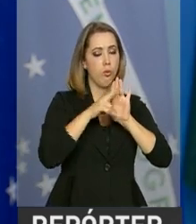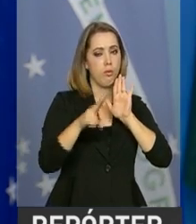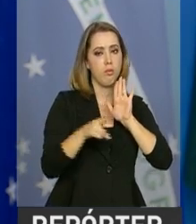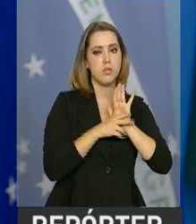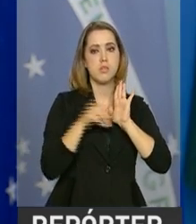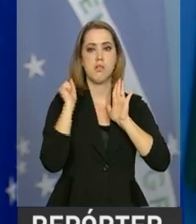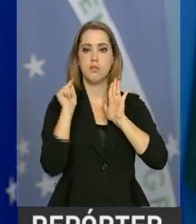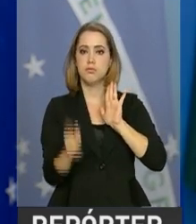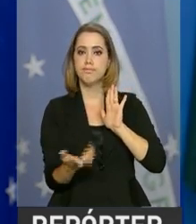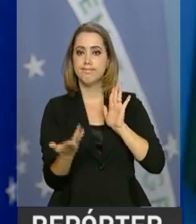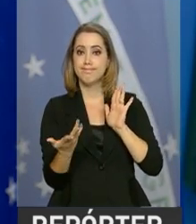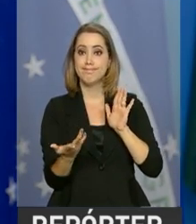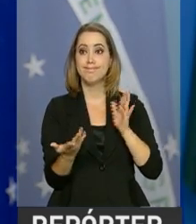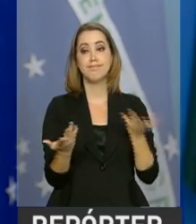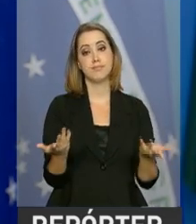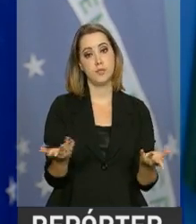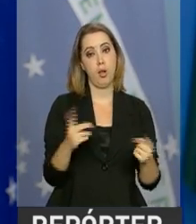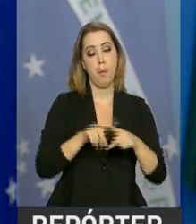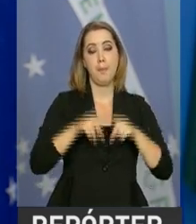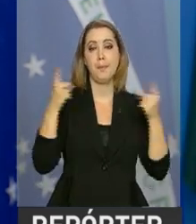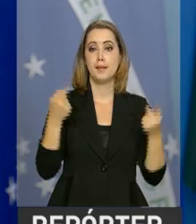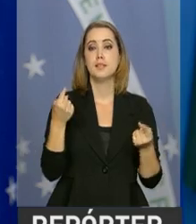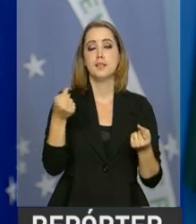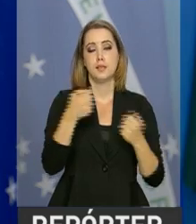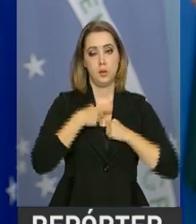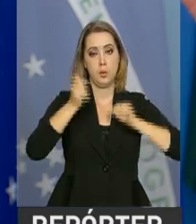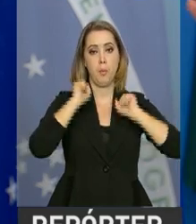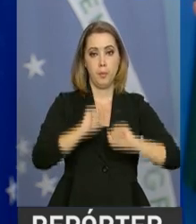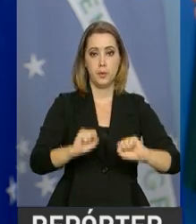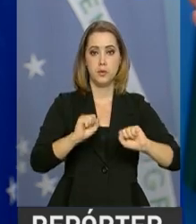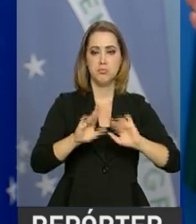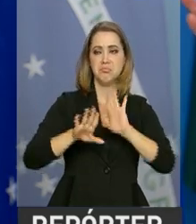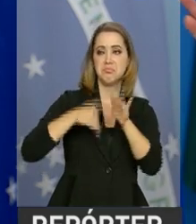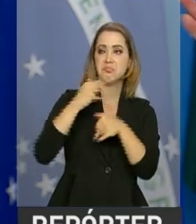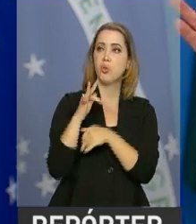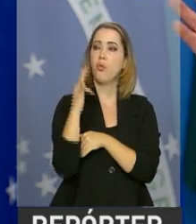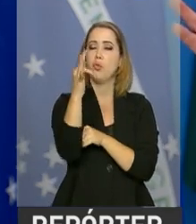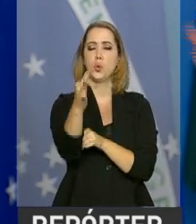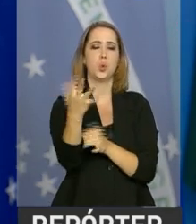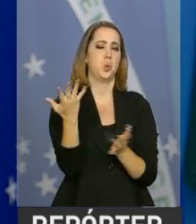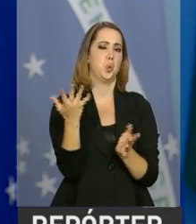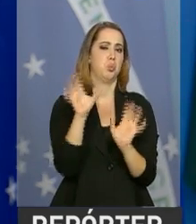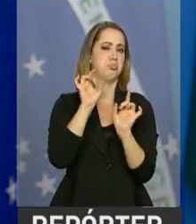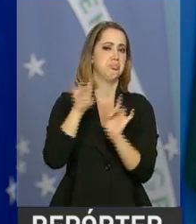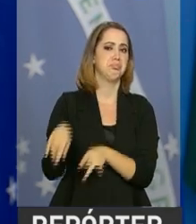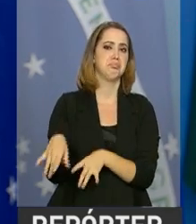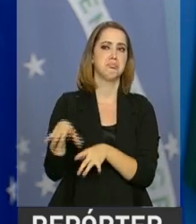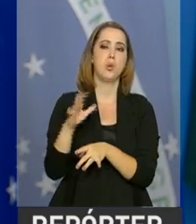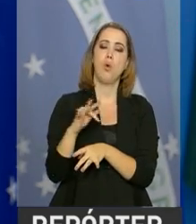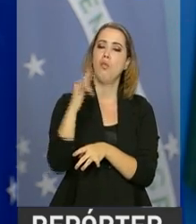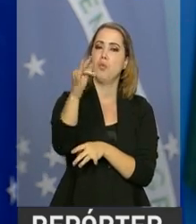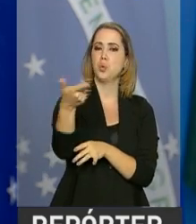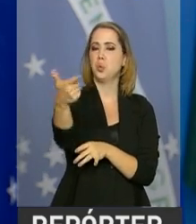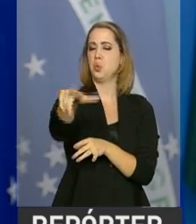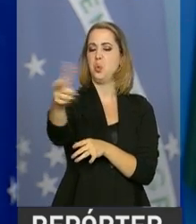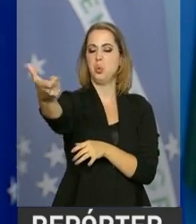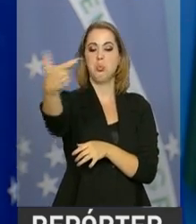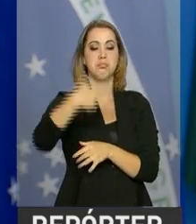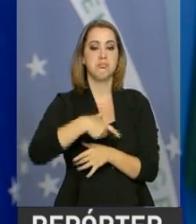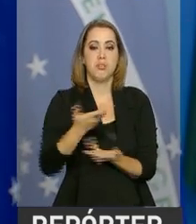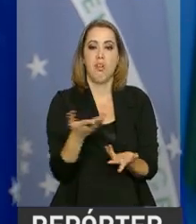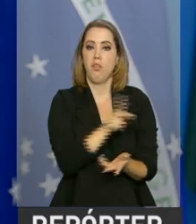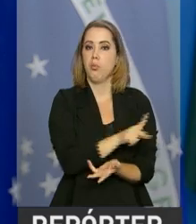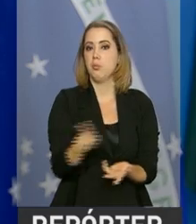Previdência ora poderia perfeitamente Deixar para depois não é poderia deixar para depois outro que vier